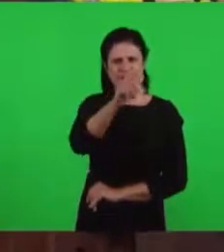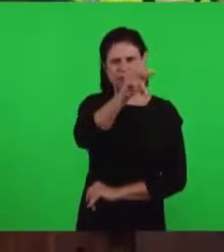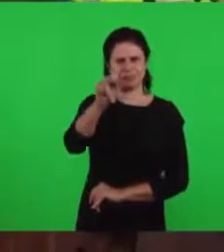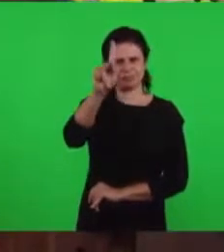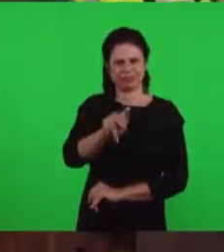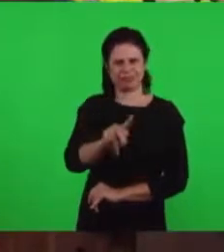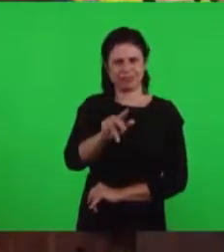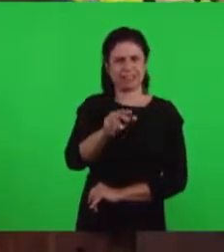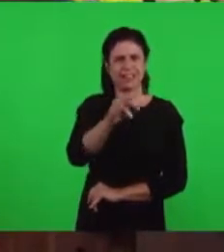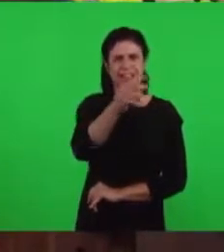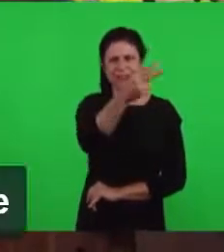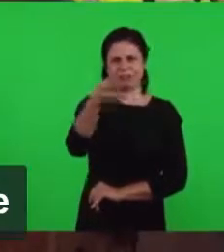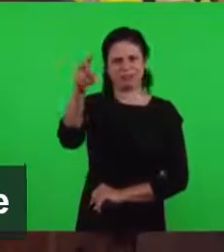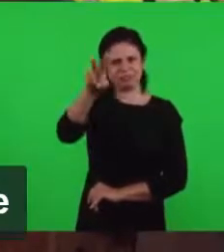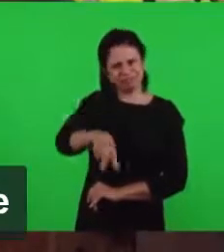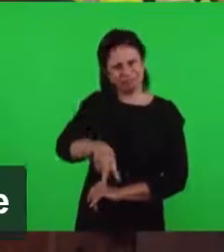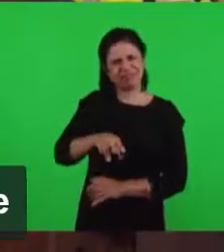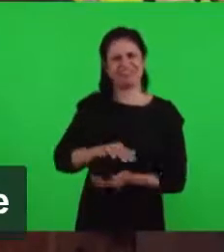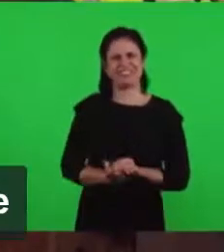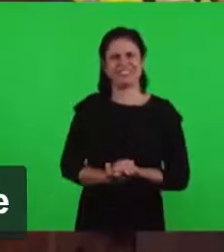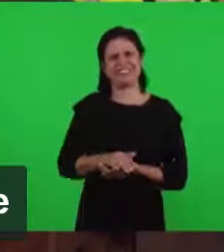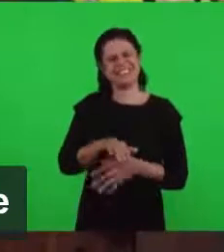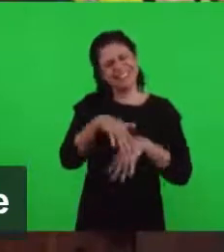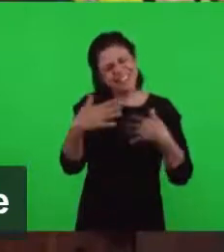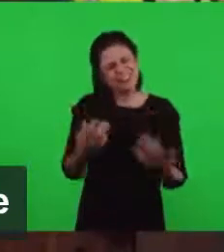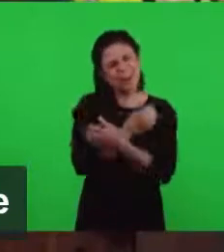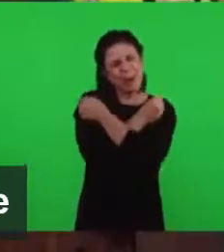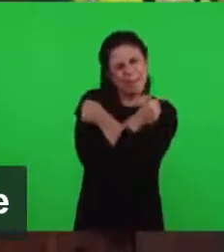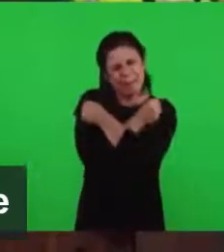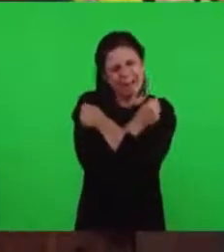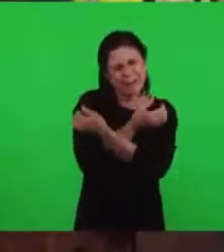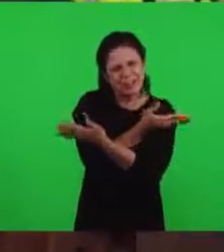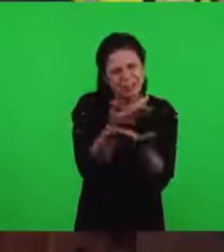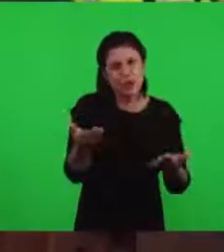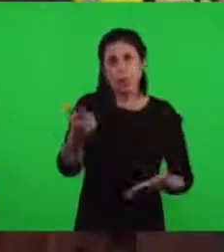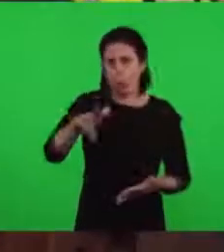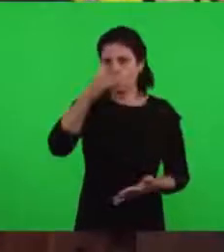irmãos e dizendo que há outras pessoas